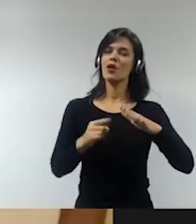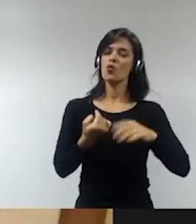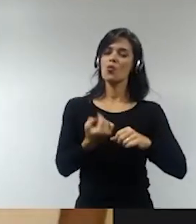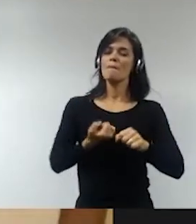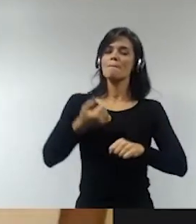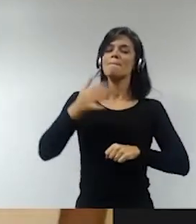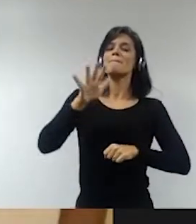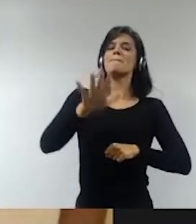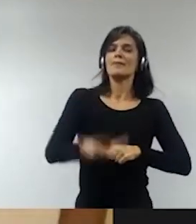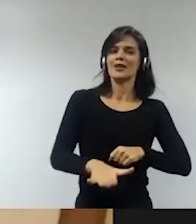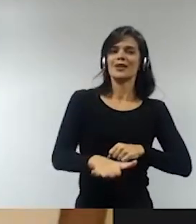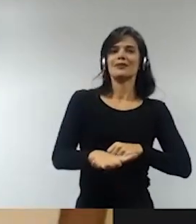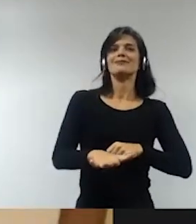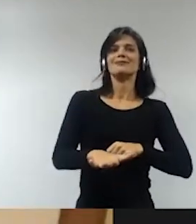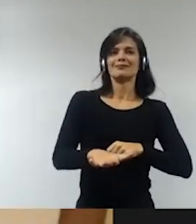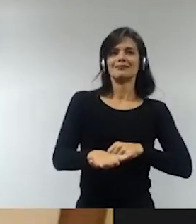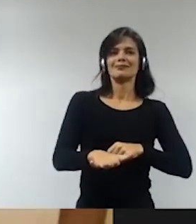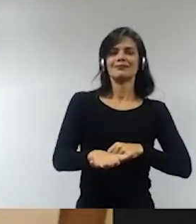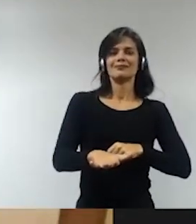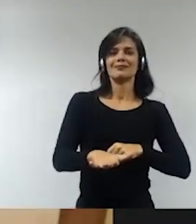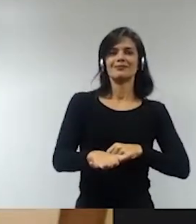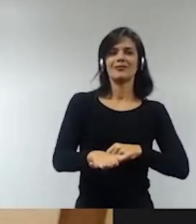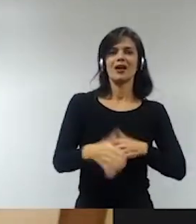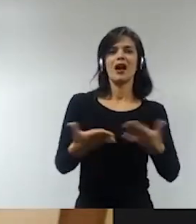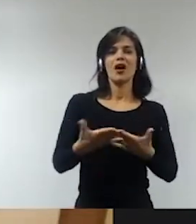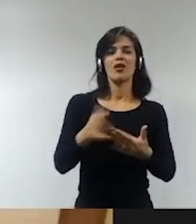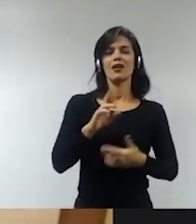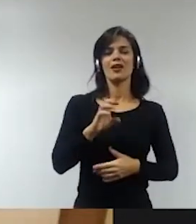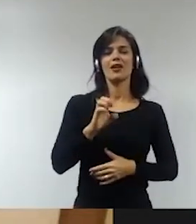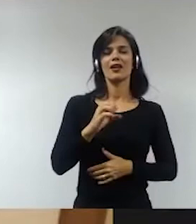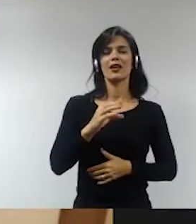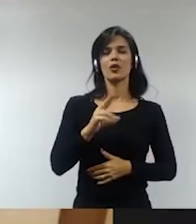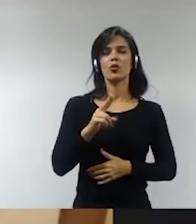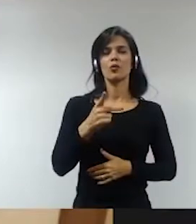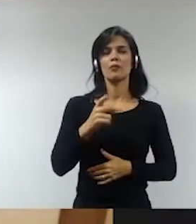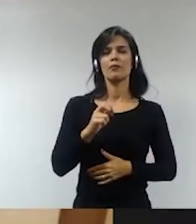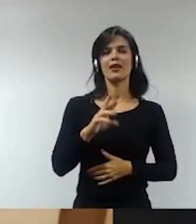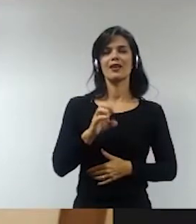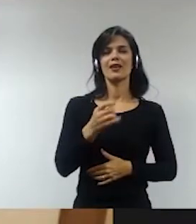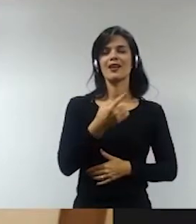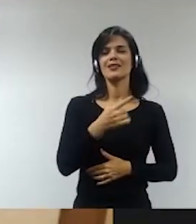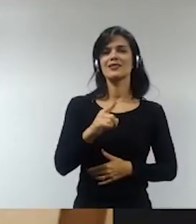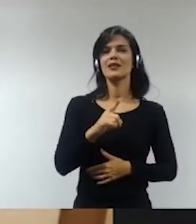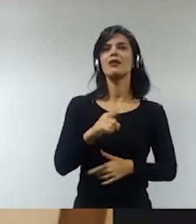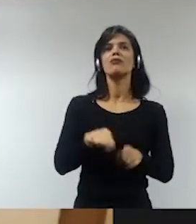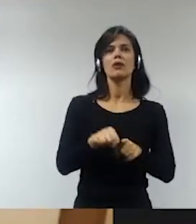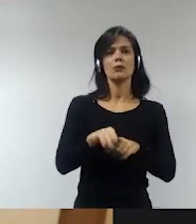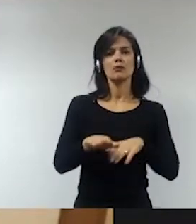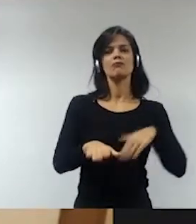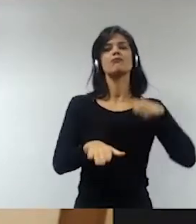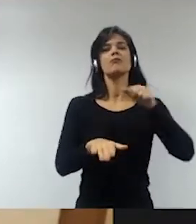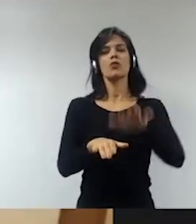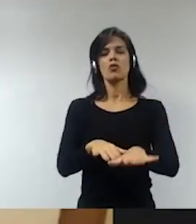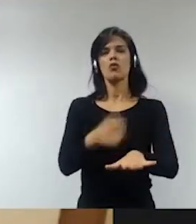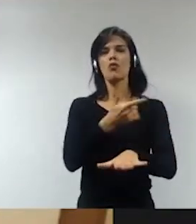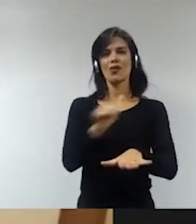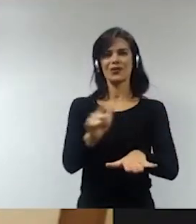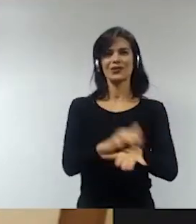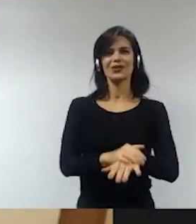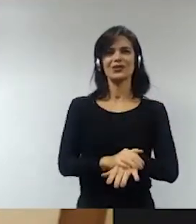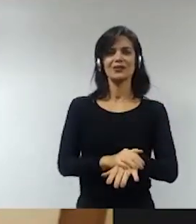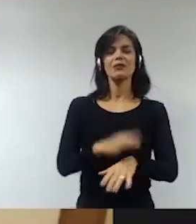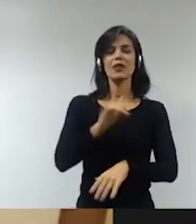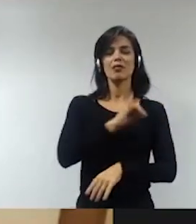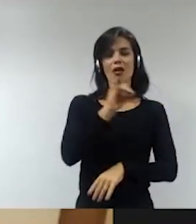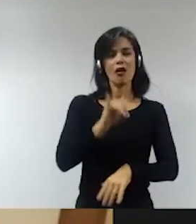passo grande que a gente dá. Pensar em mediação em recuperação também é um passo muito grande. E o que a gente fez? No processo da Oi, a